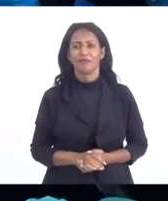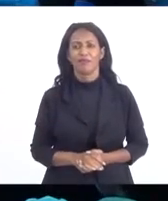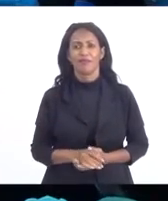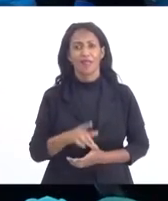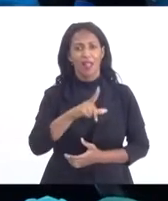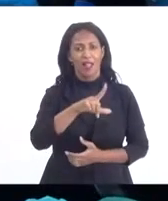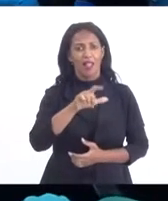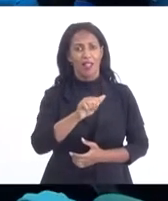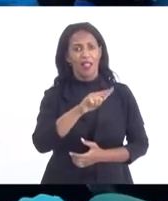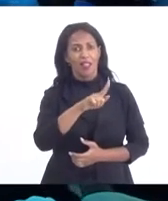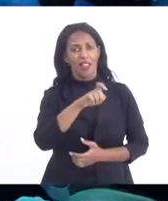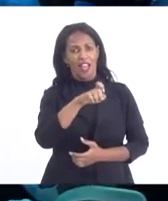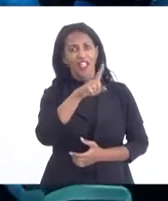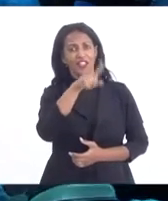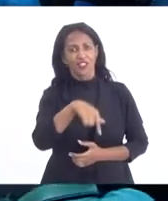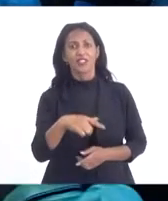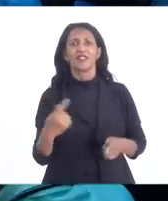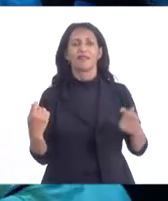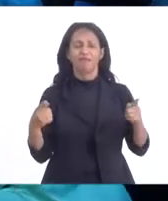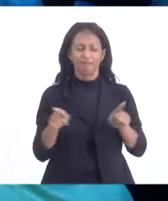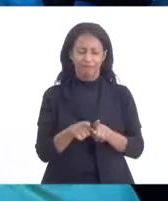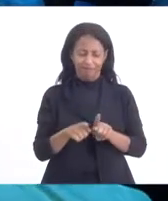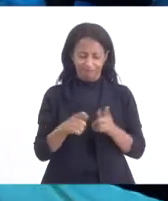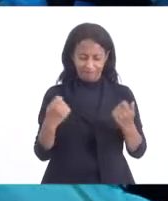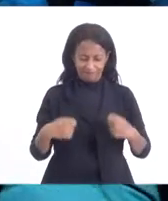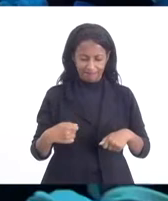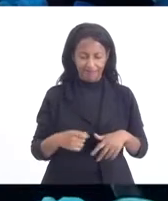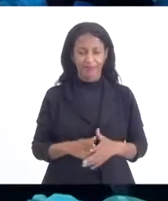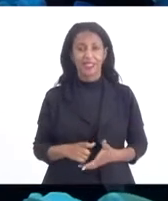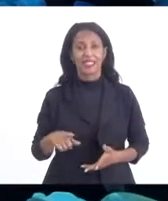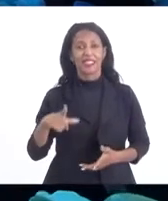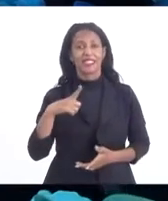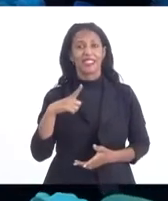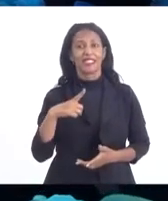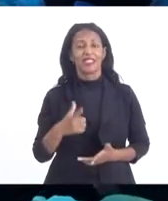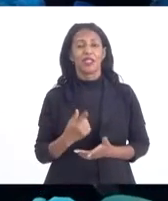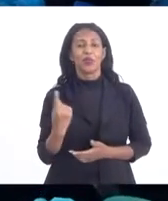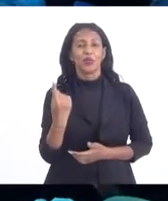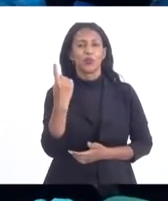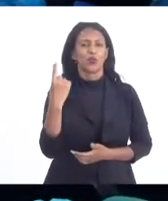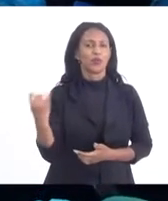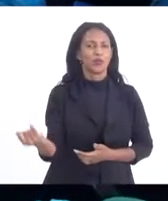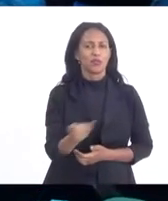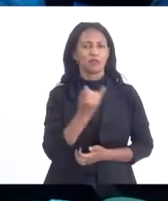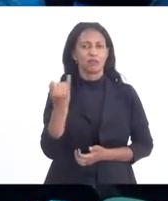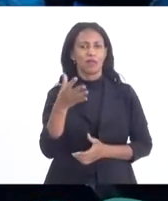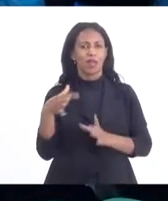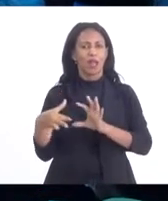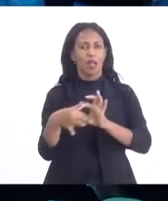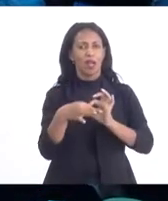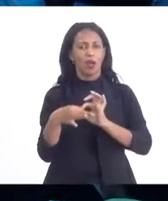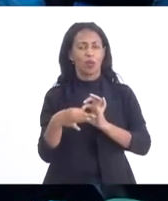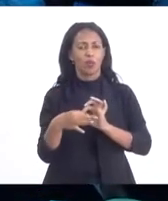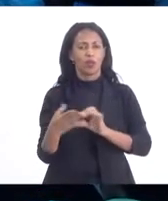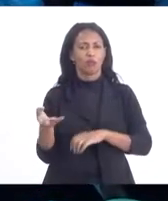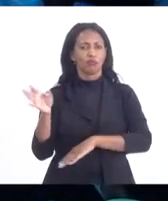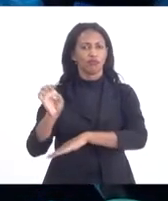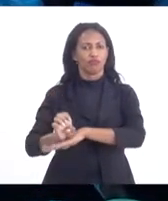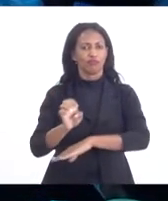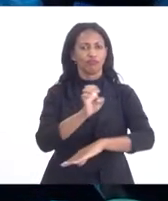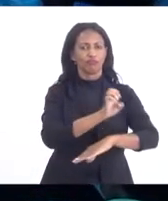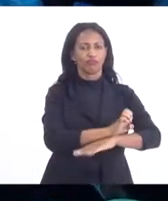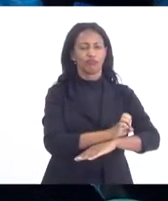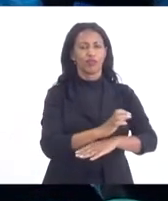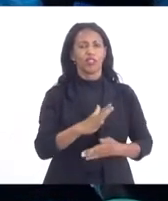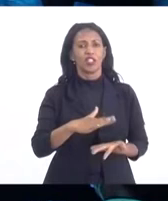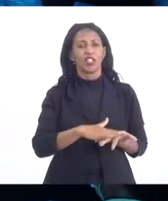Laje do Moraé também precisa. E tem um que seria importante, a união dos dois estados, que é tirar